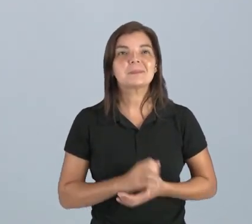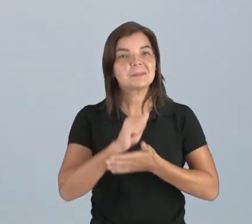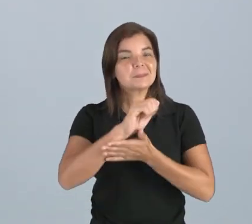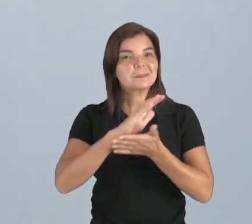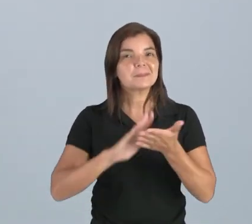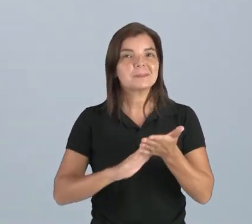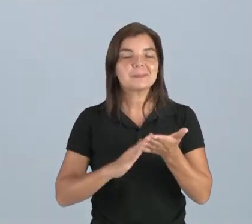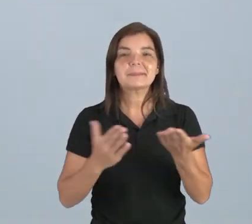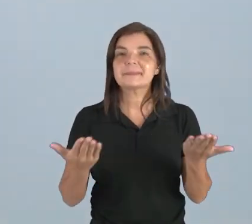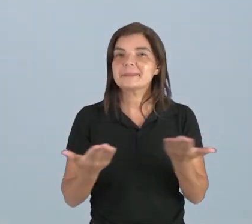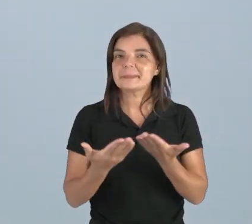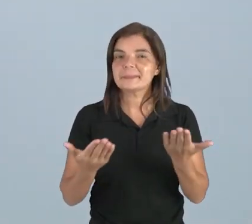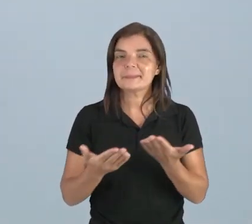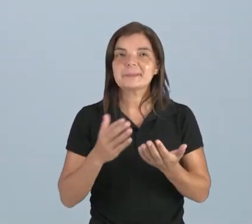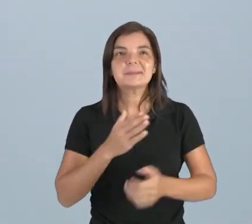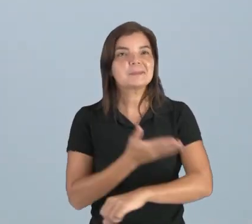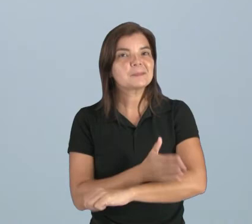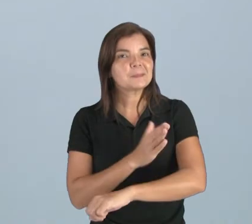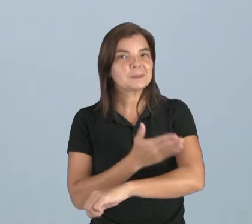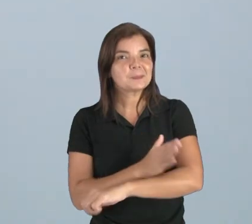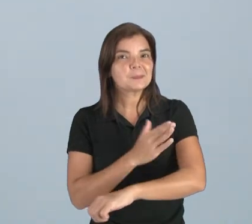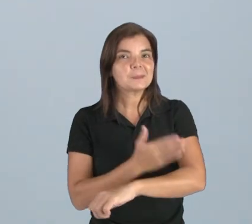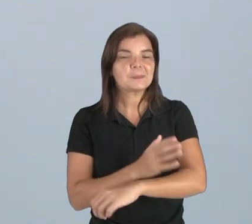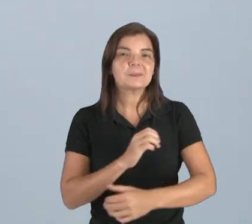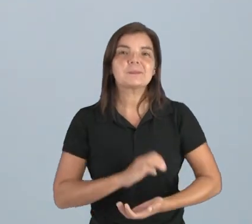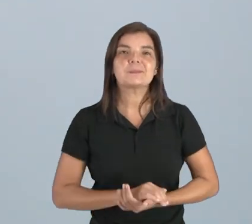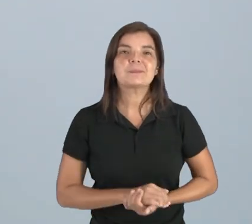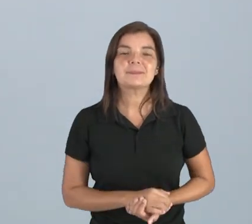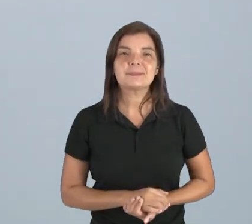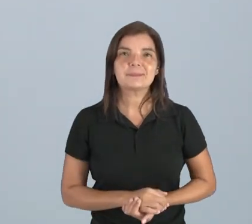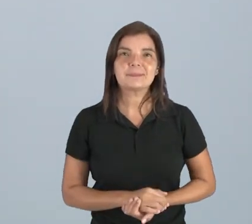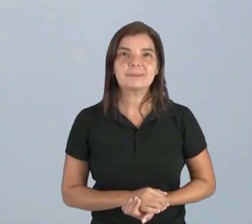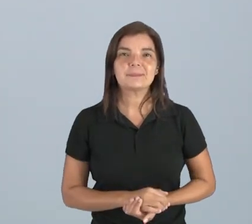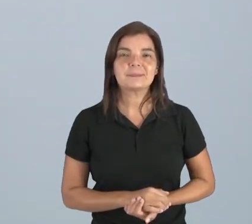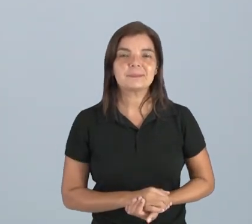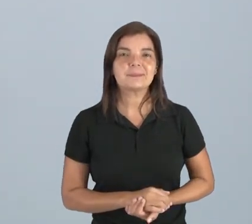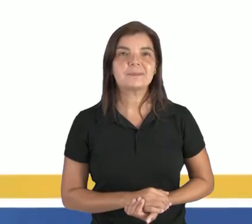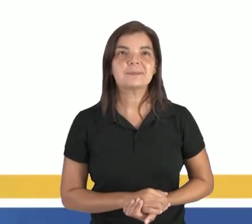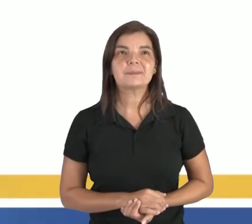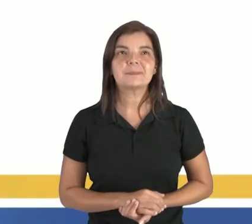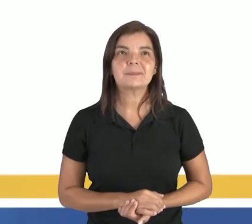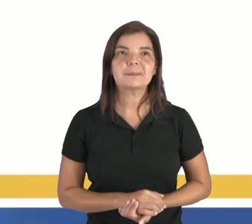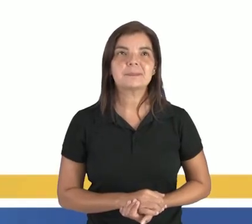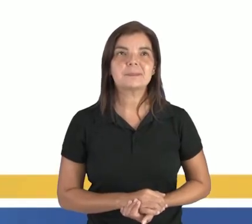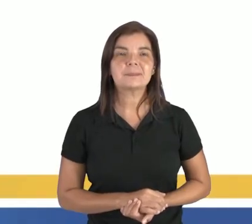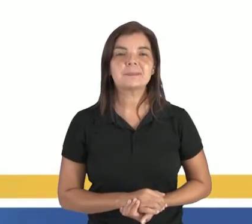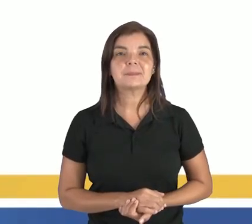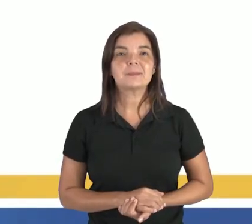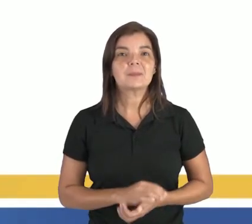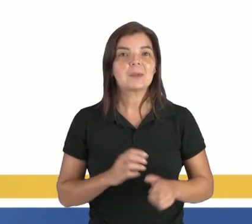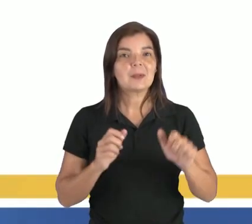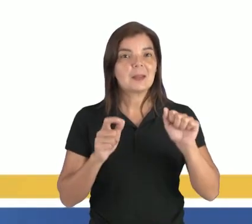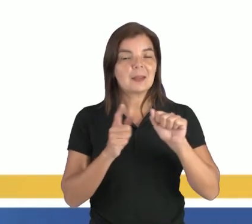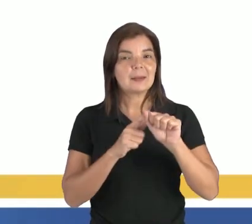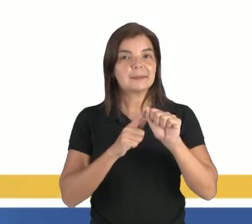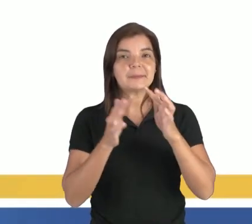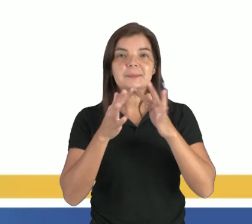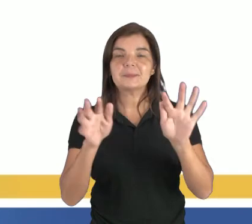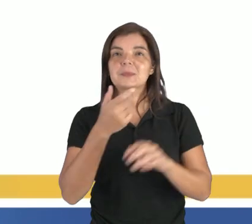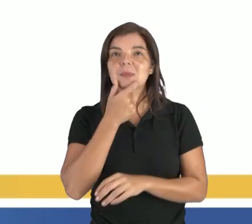Nice. Então, vamos praticar num exercise aqui da letter A. I'm not